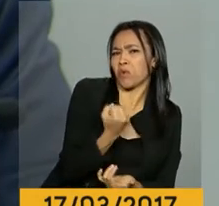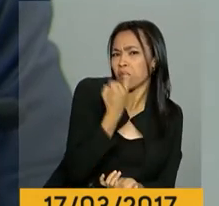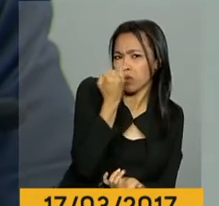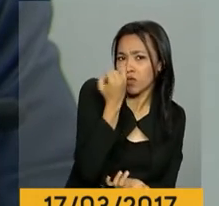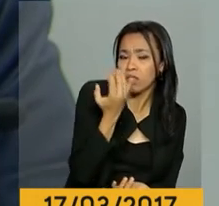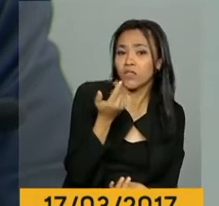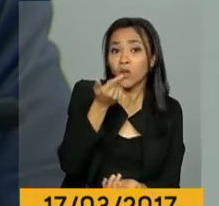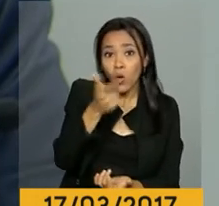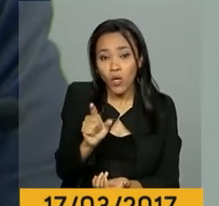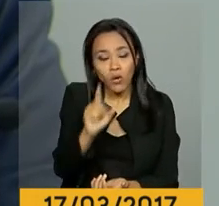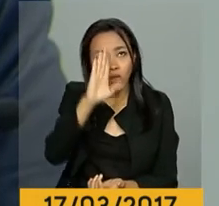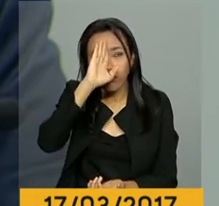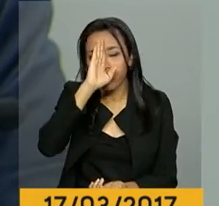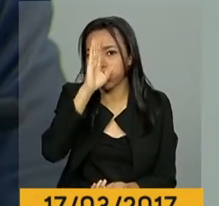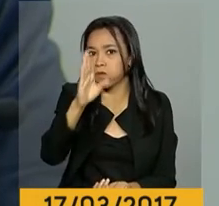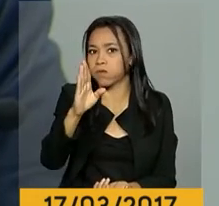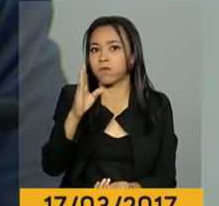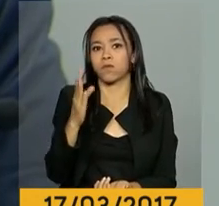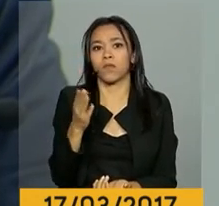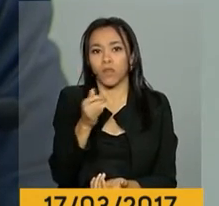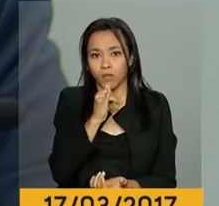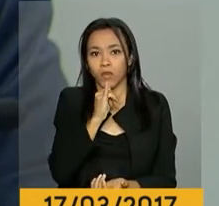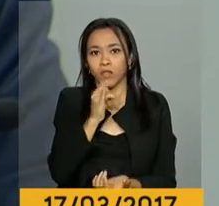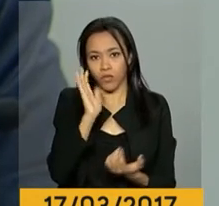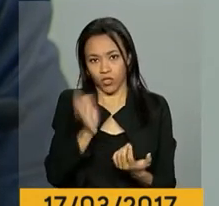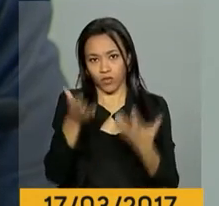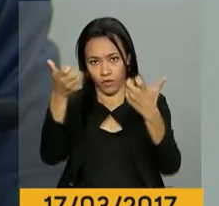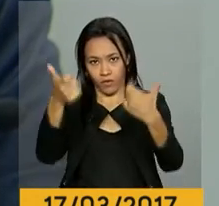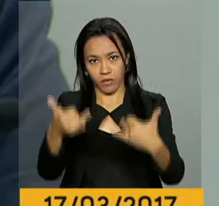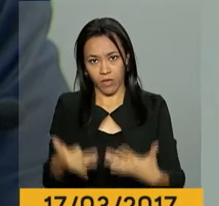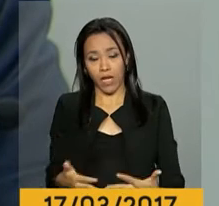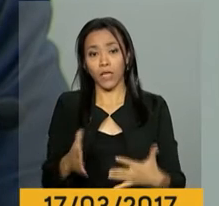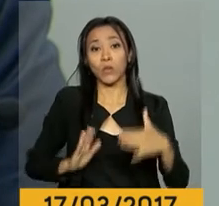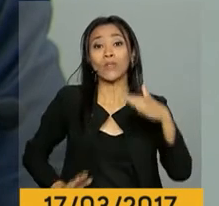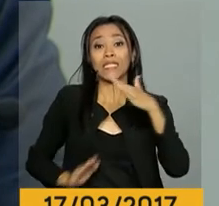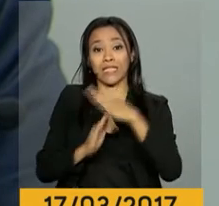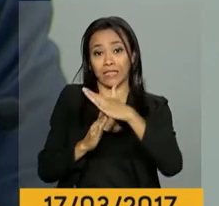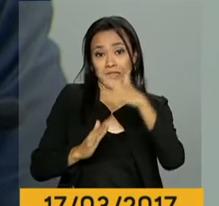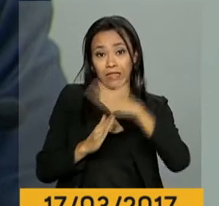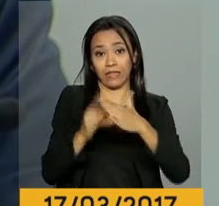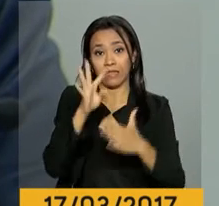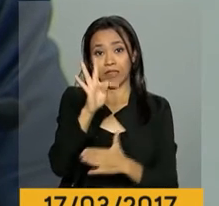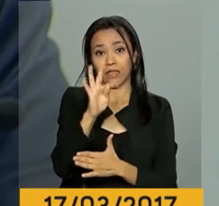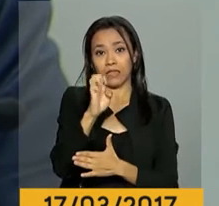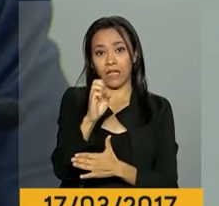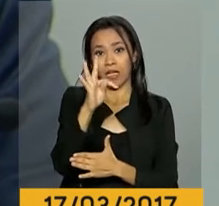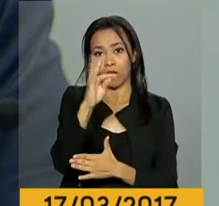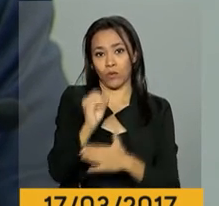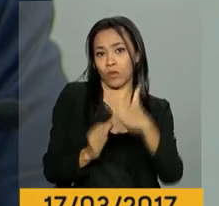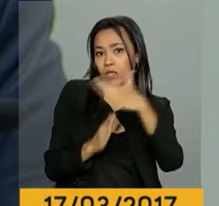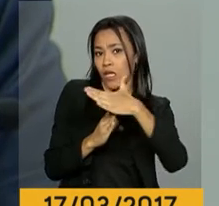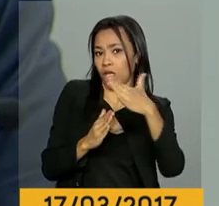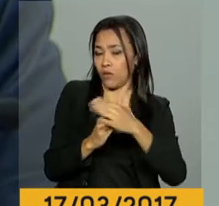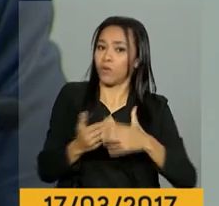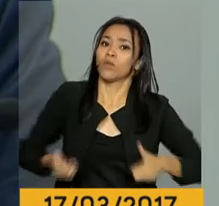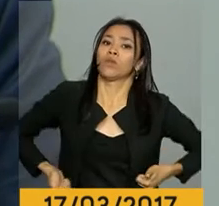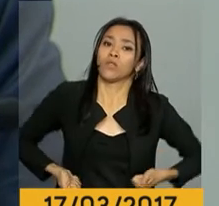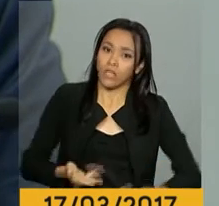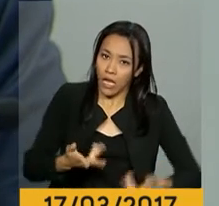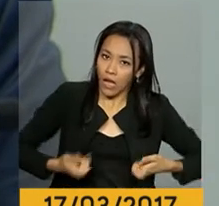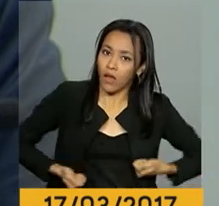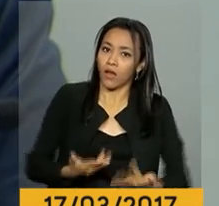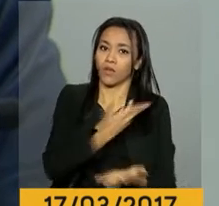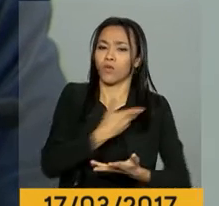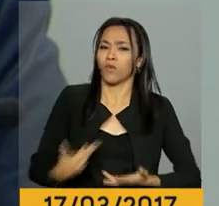até fundamentais. Como relatado aqui, a questão do teto dos gastos é fundamental para o país. Os senhores se recordam